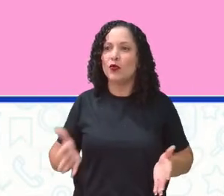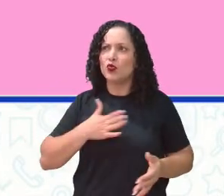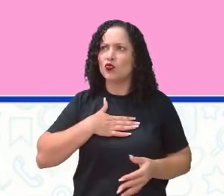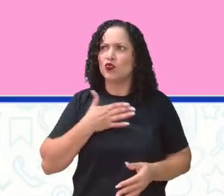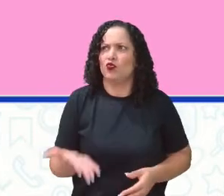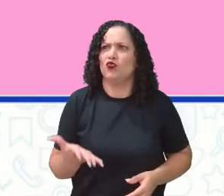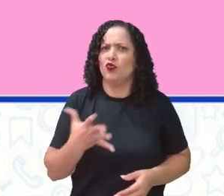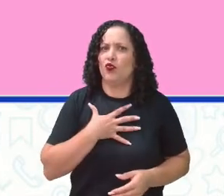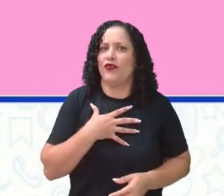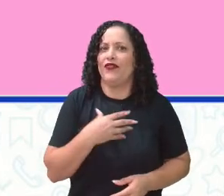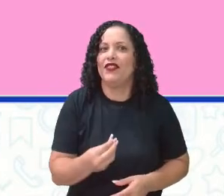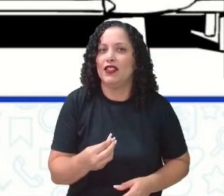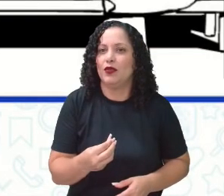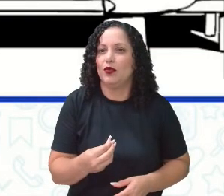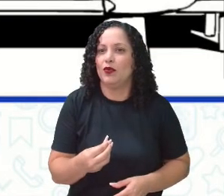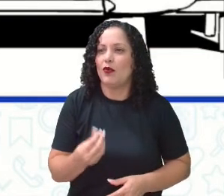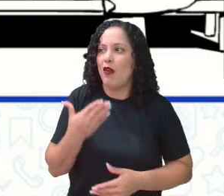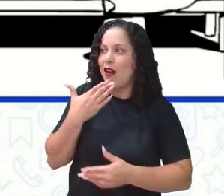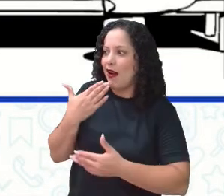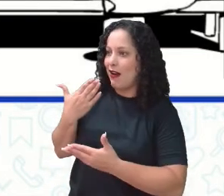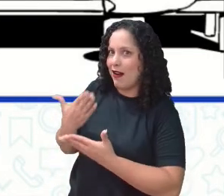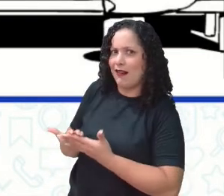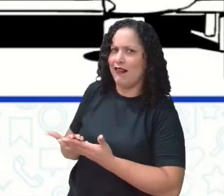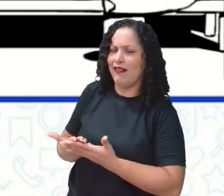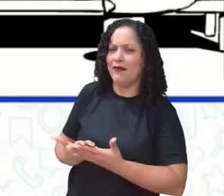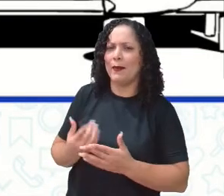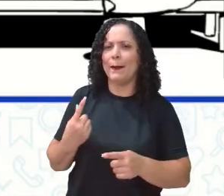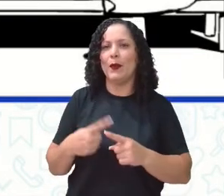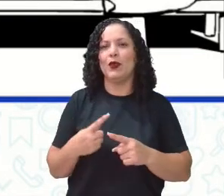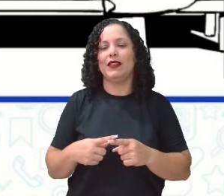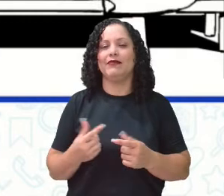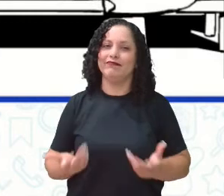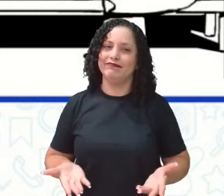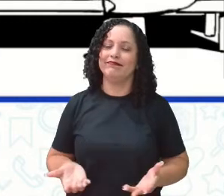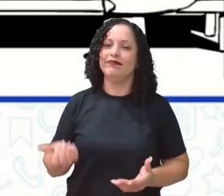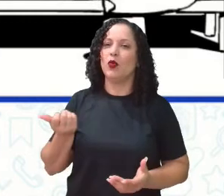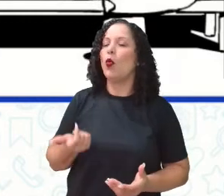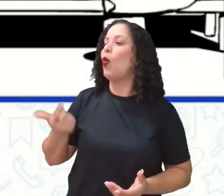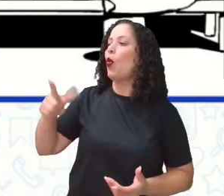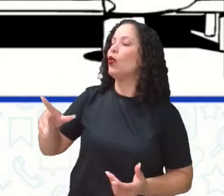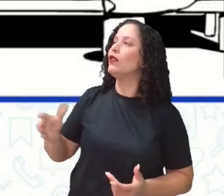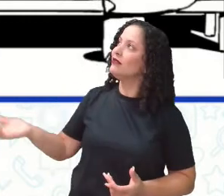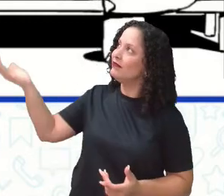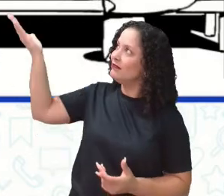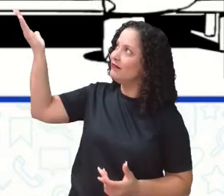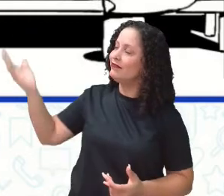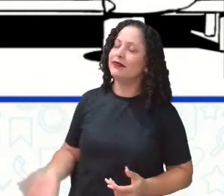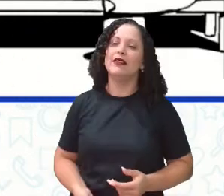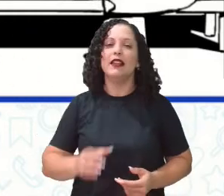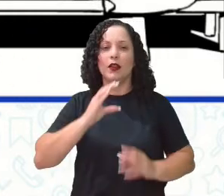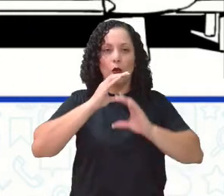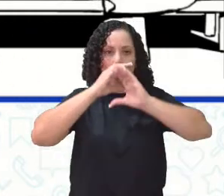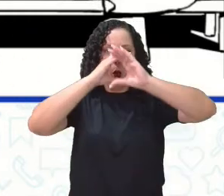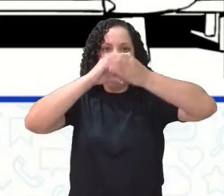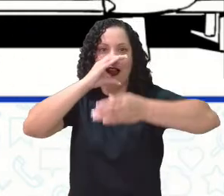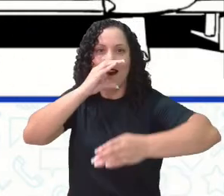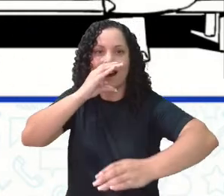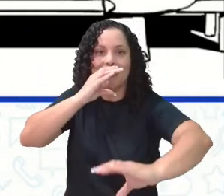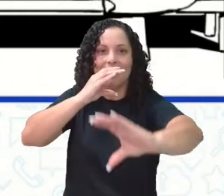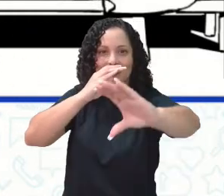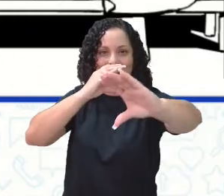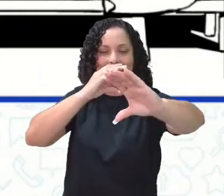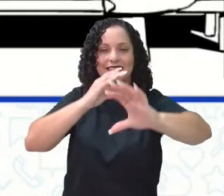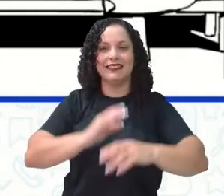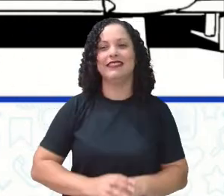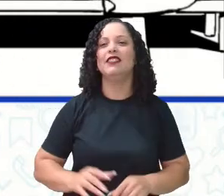susto? Falamos sobre isso. Então, a outra tirinha que temos aqui é essa, elefante. Aí vocês percebem aí o nome,